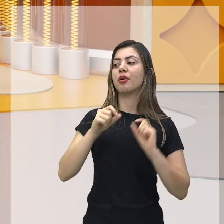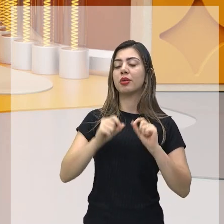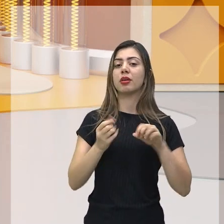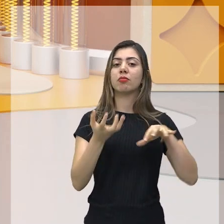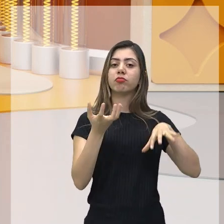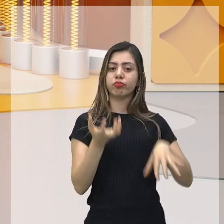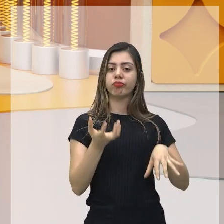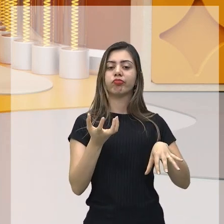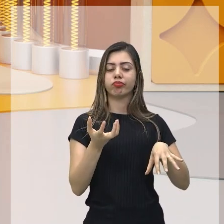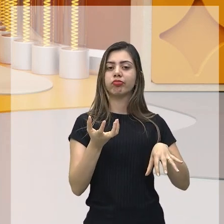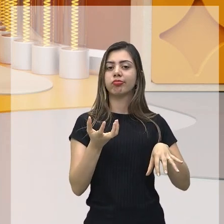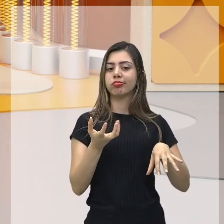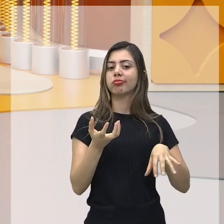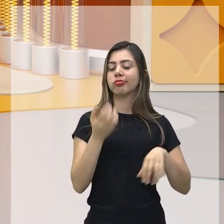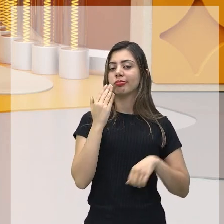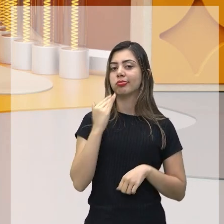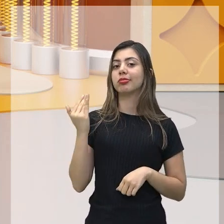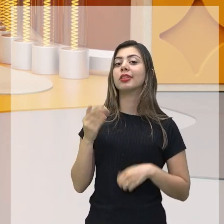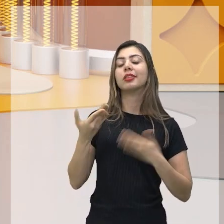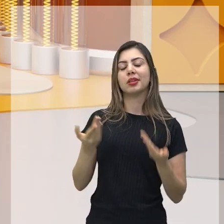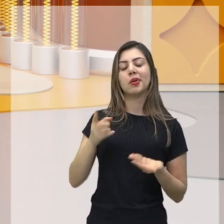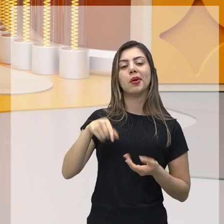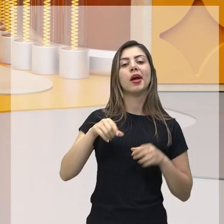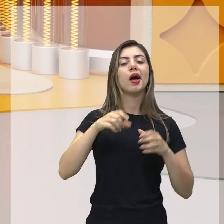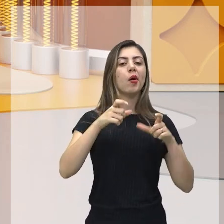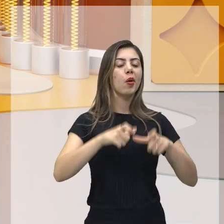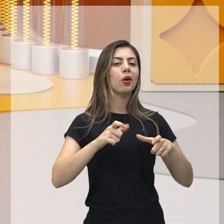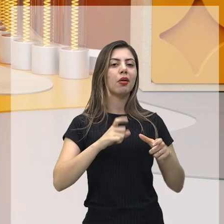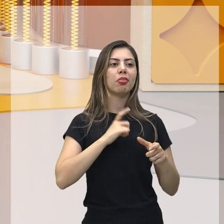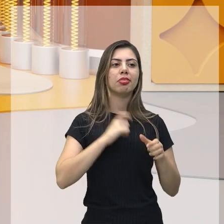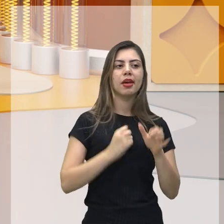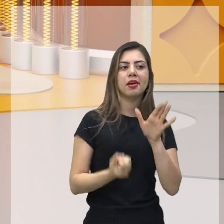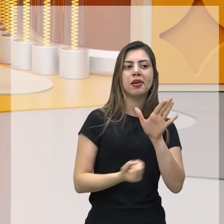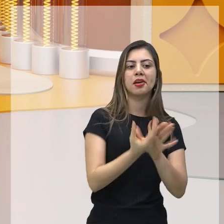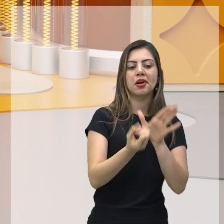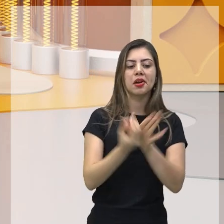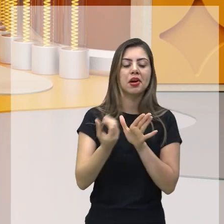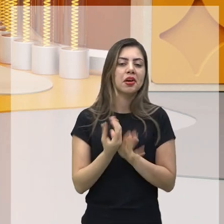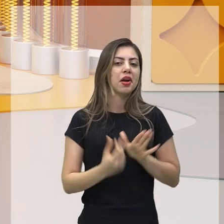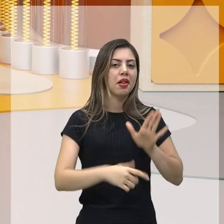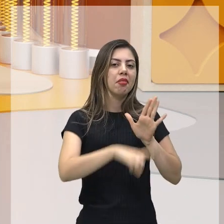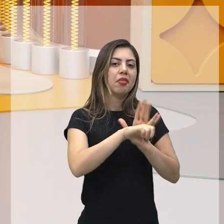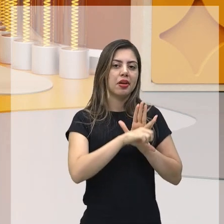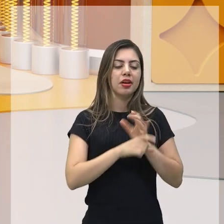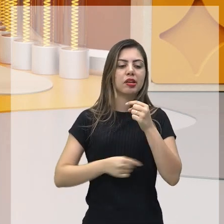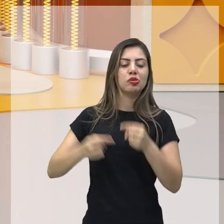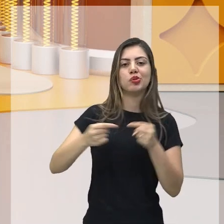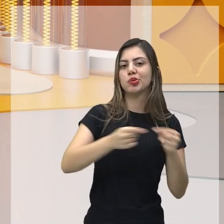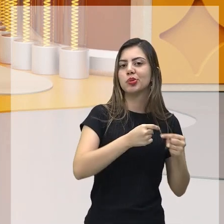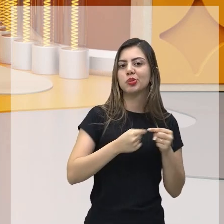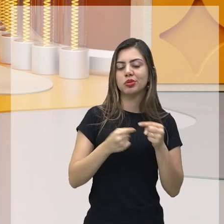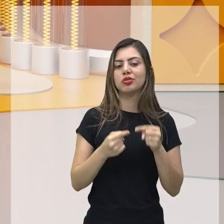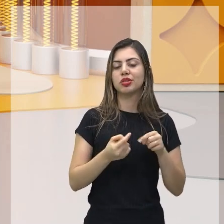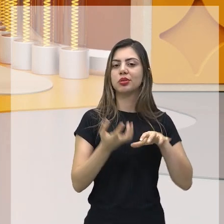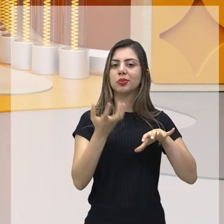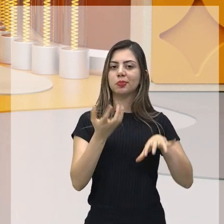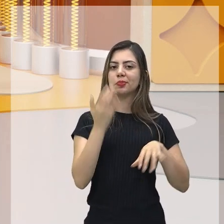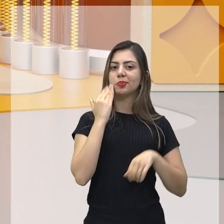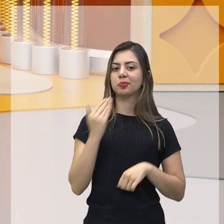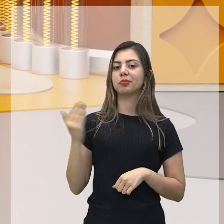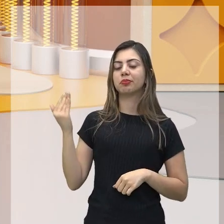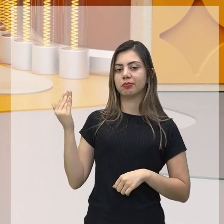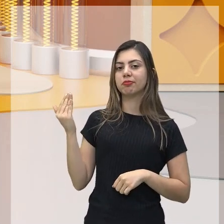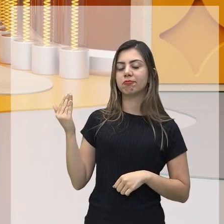que é, de fato, o local onde as leis são colocadas, são escritas e elaboradas,